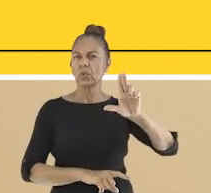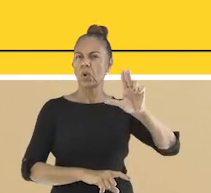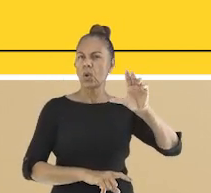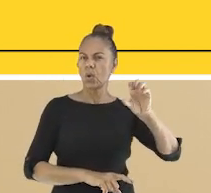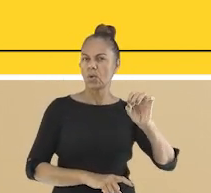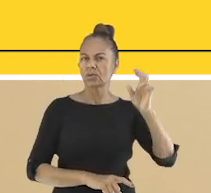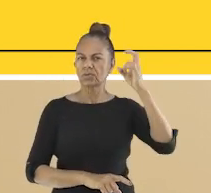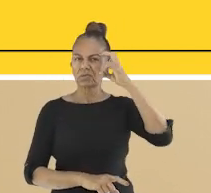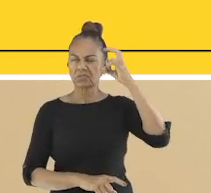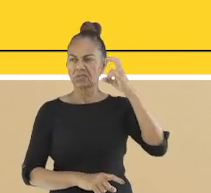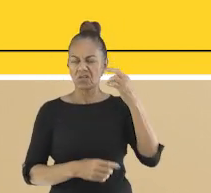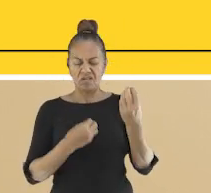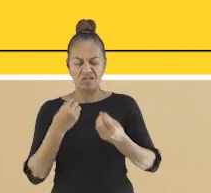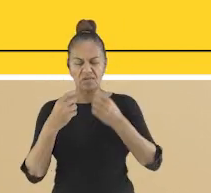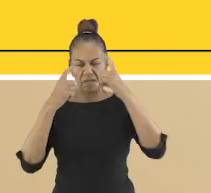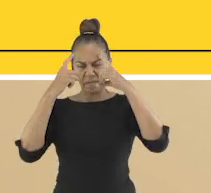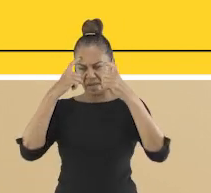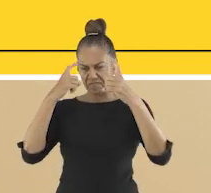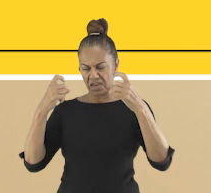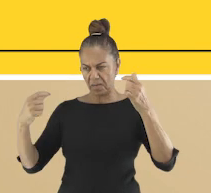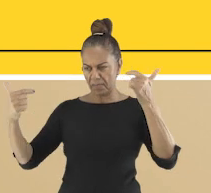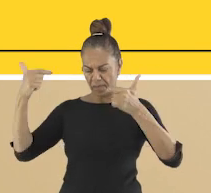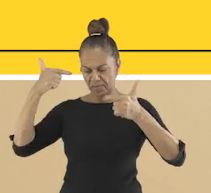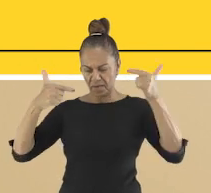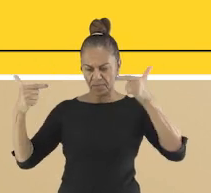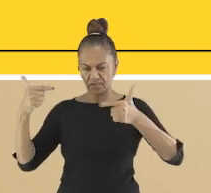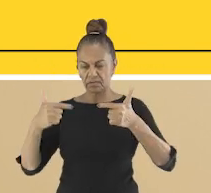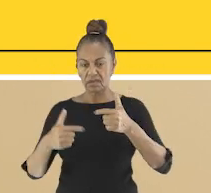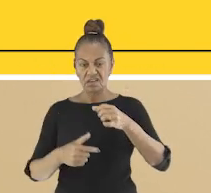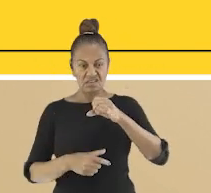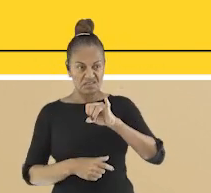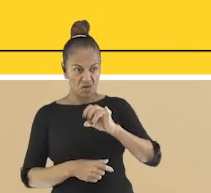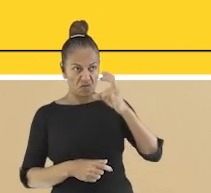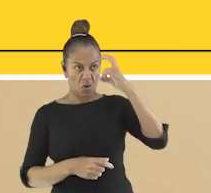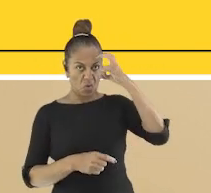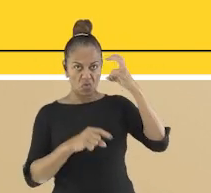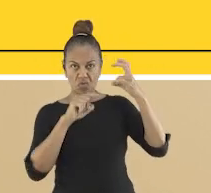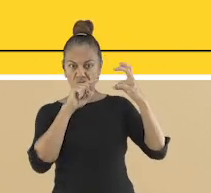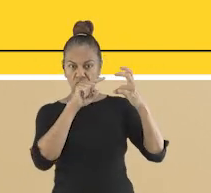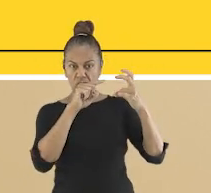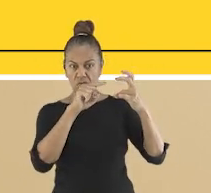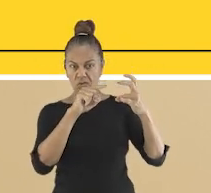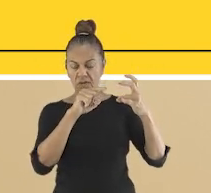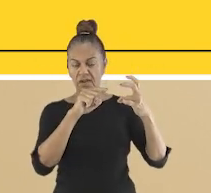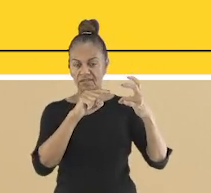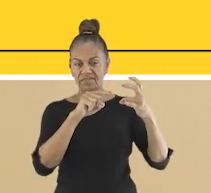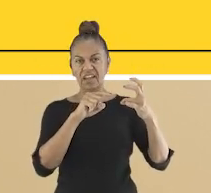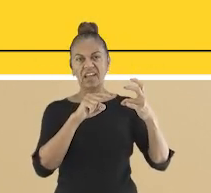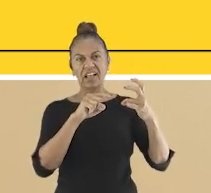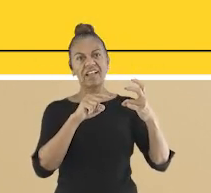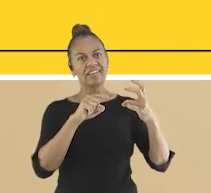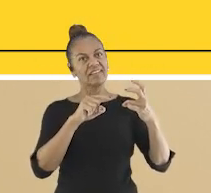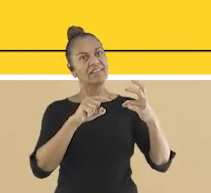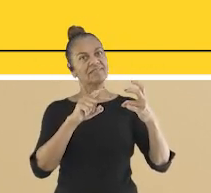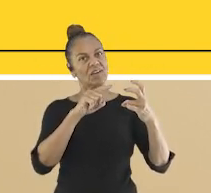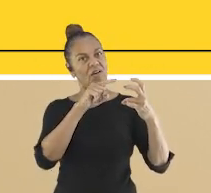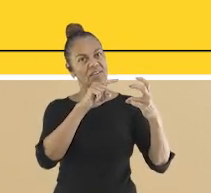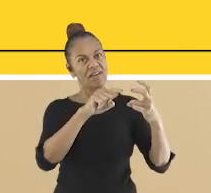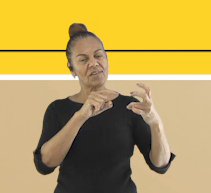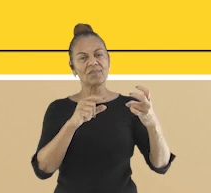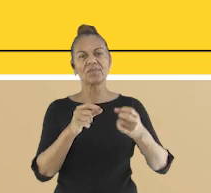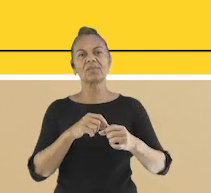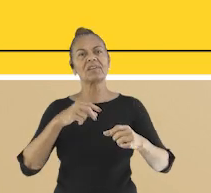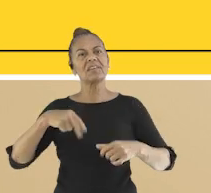TV é um veículo de cultura. Um veículo de cultura? Aham. Toma, bang, bang, au! Se eu